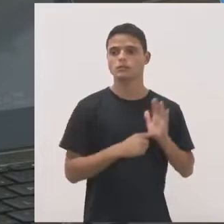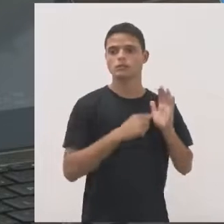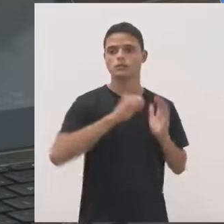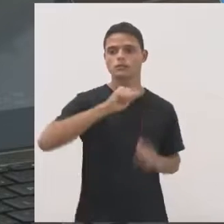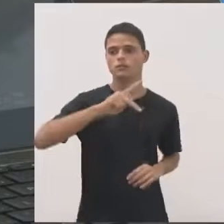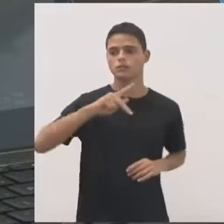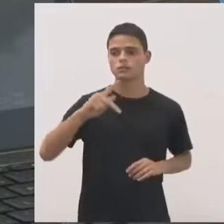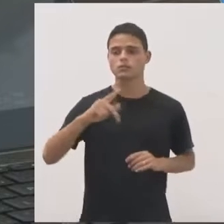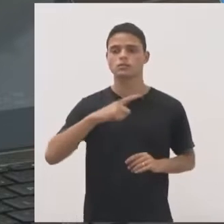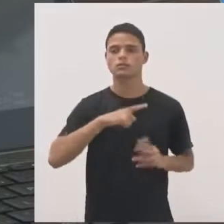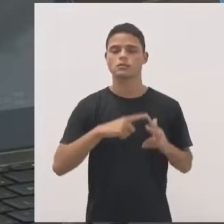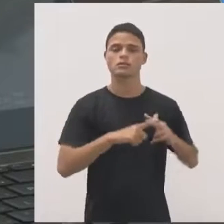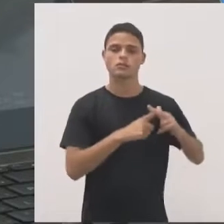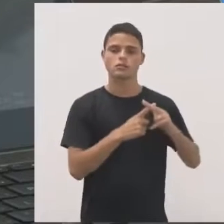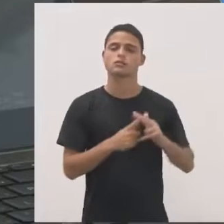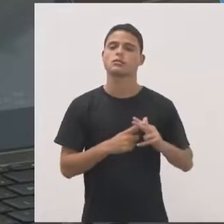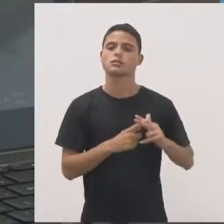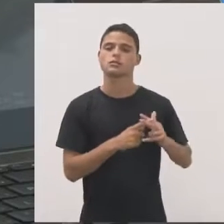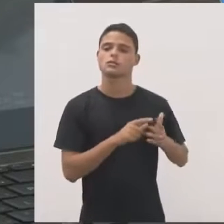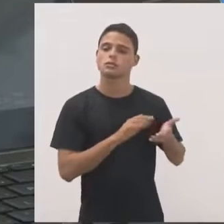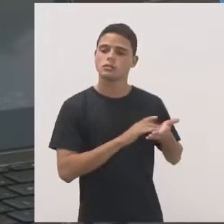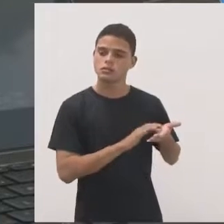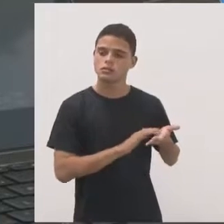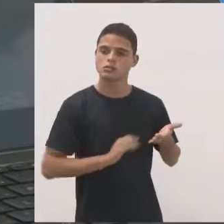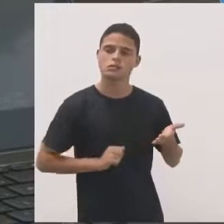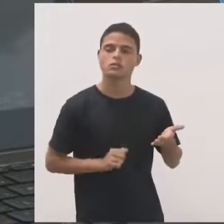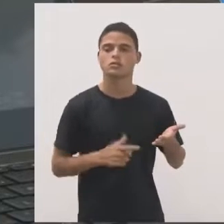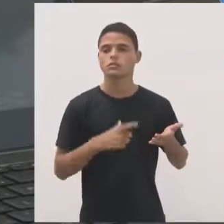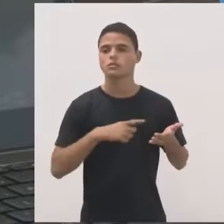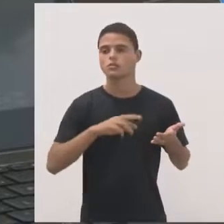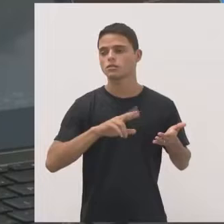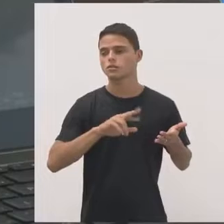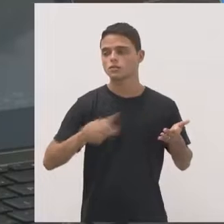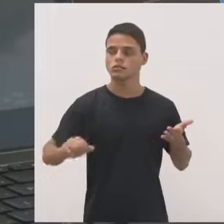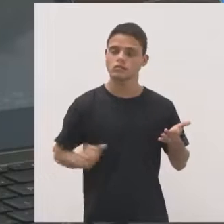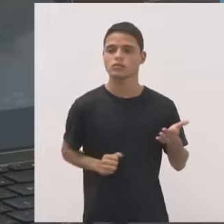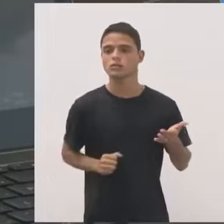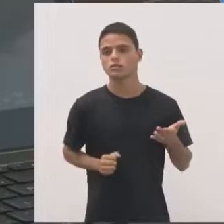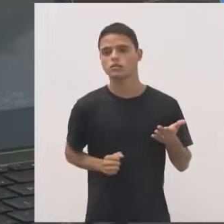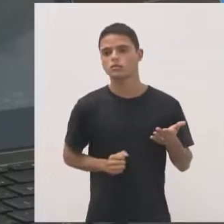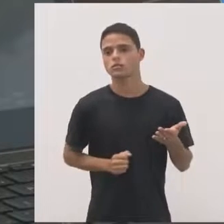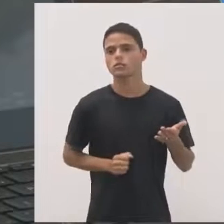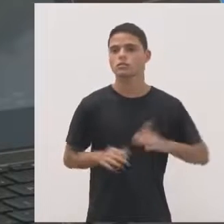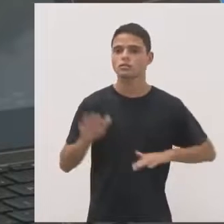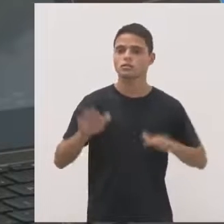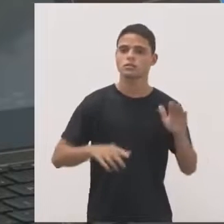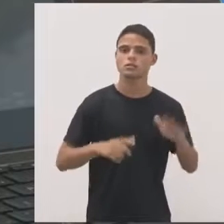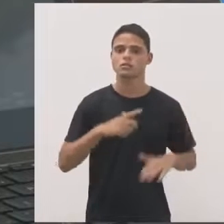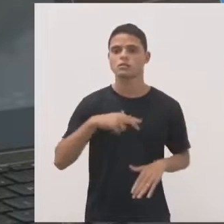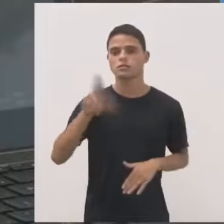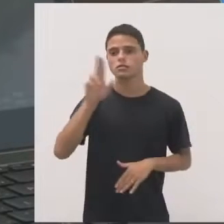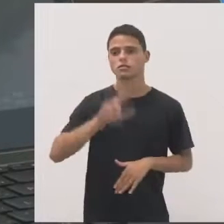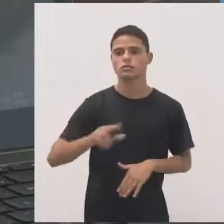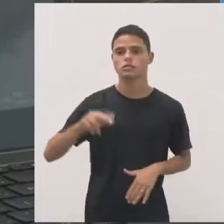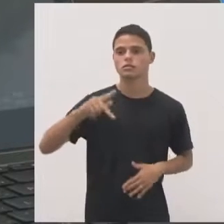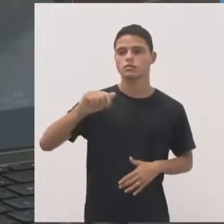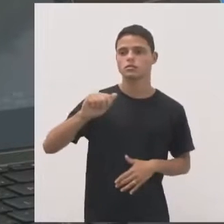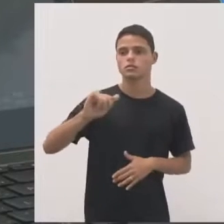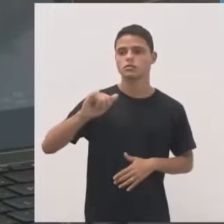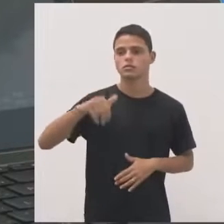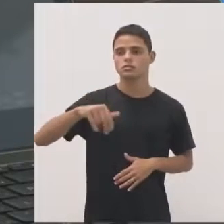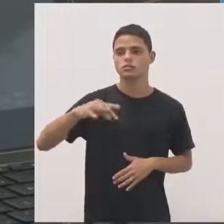mostra configurações, calculadora, tal. Paint, né? Que às vezes alguém ainda usa o Paint e tal. E aí você